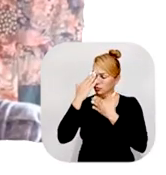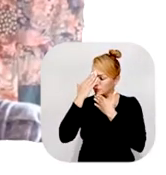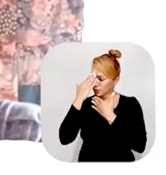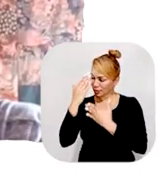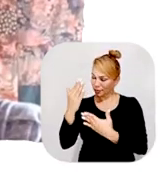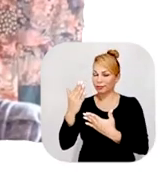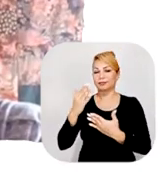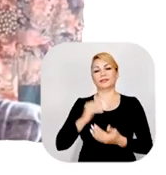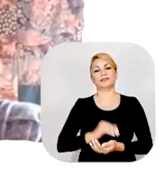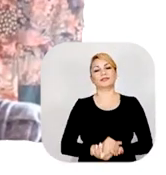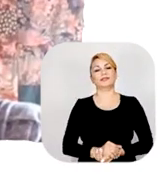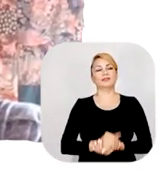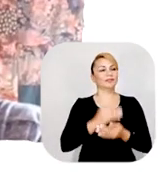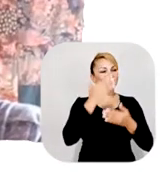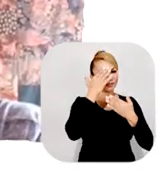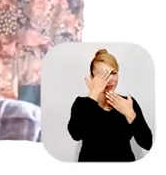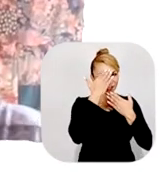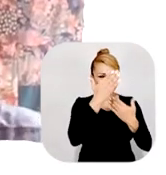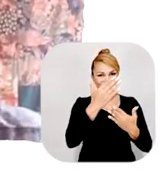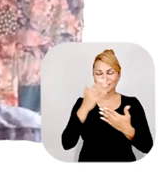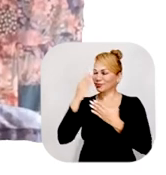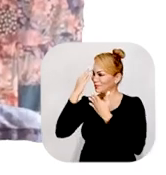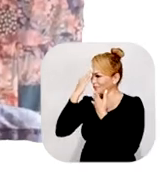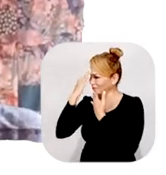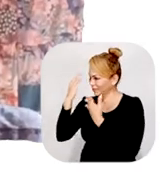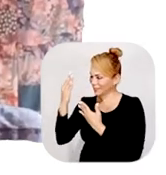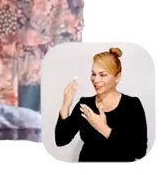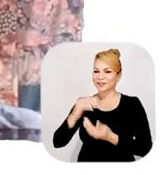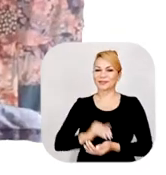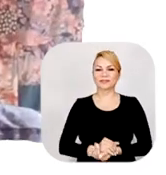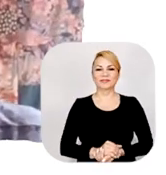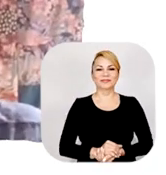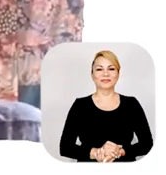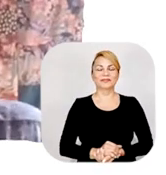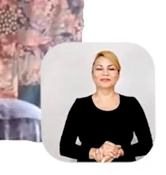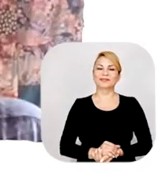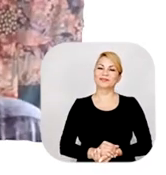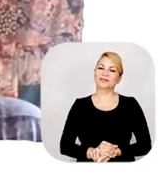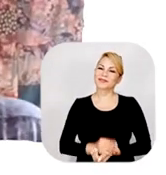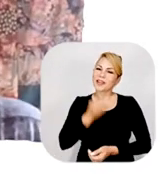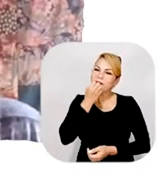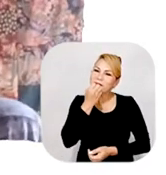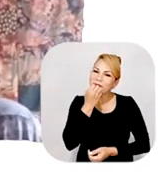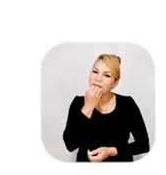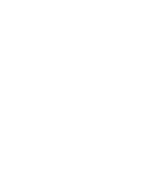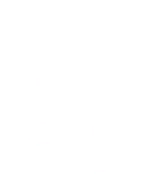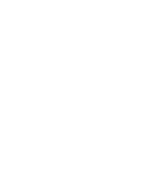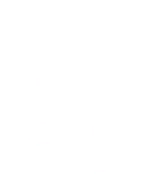sentido. Obrigado. Obrigada. E bom festival. Bom festival.